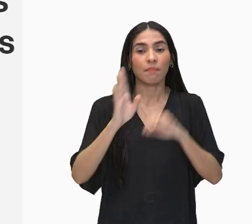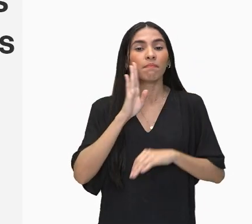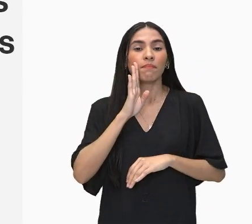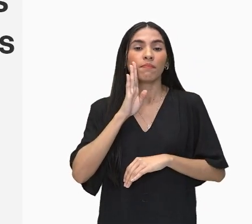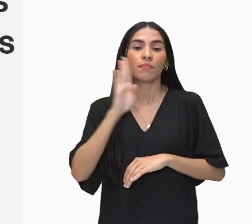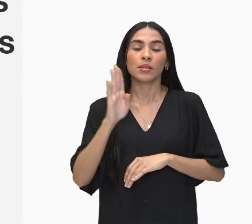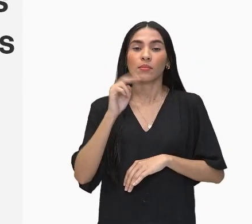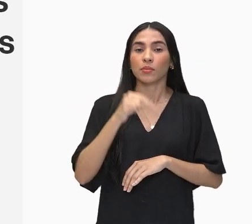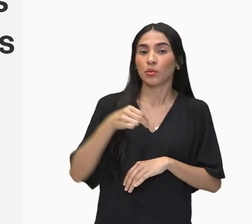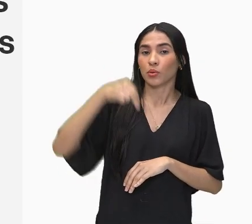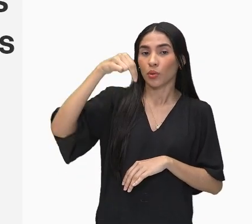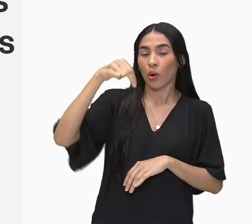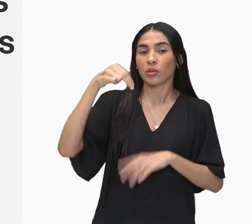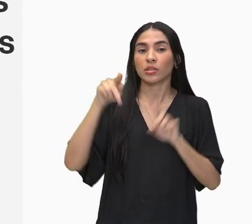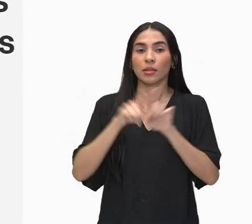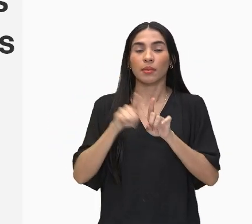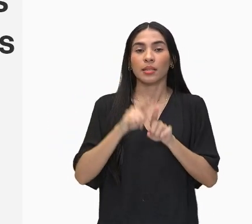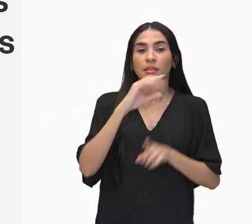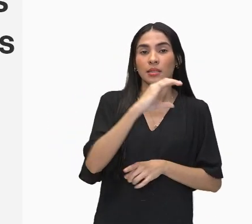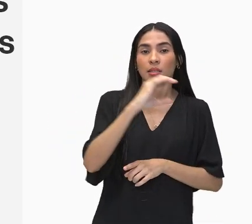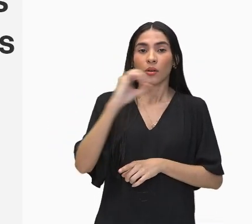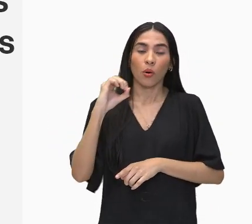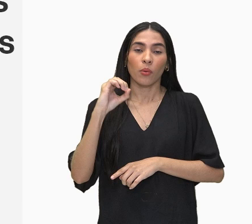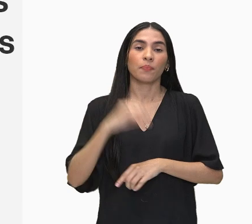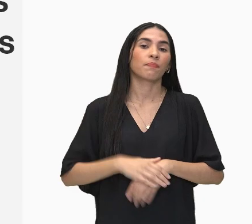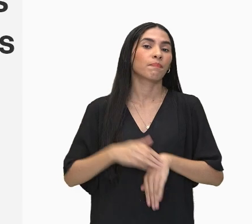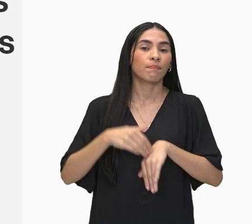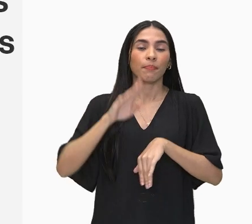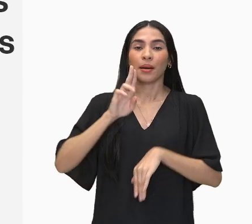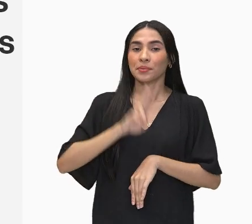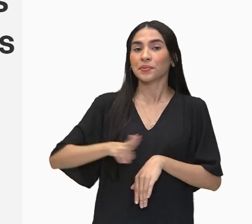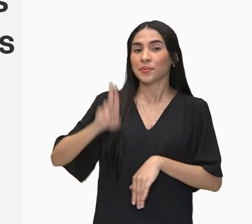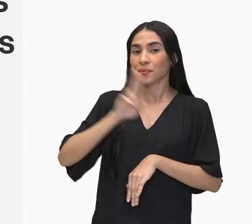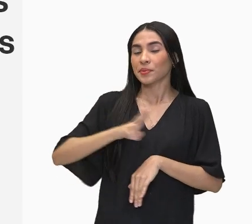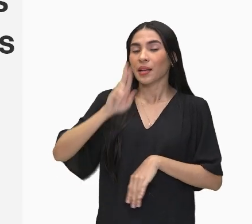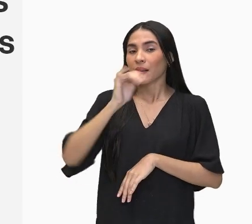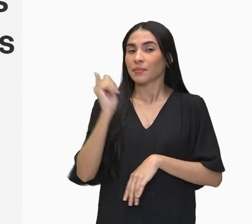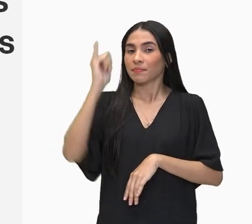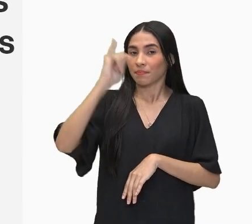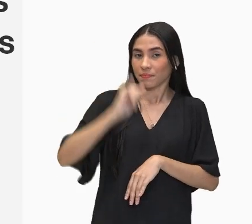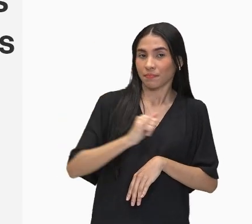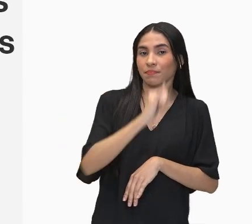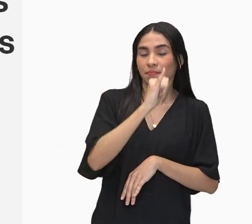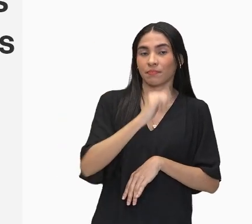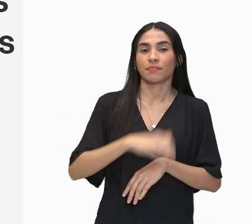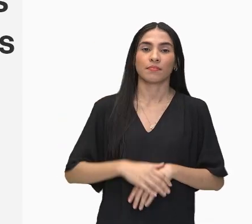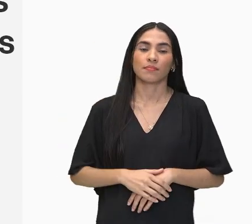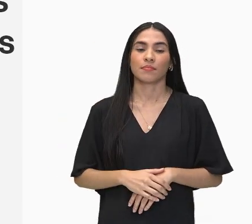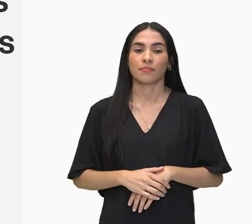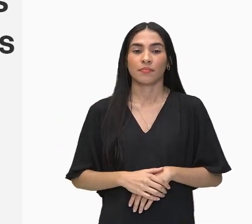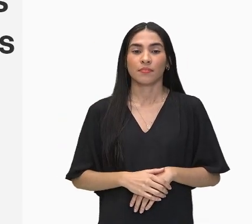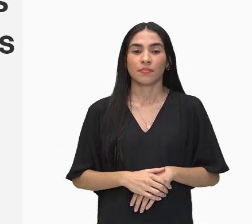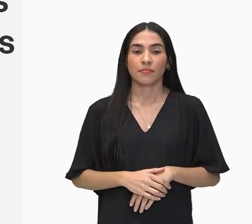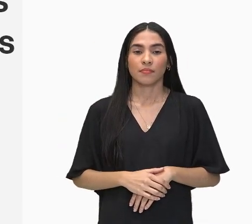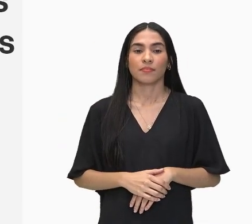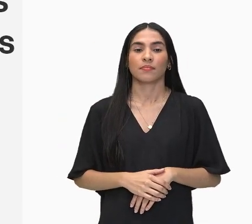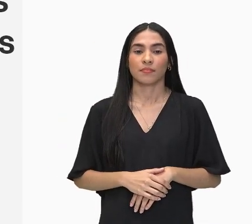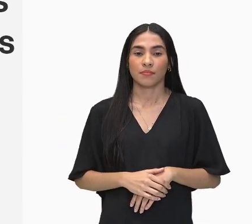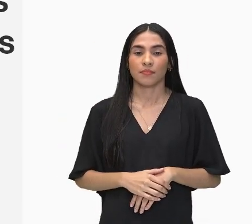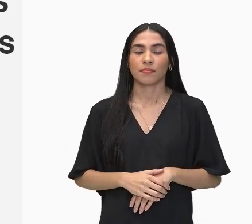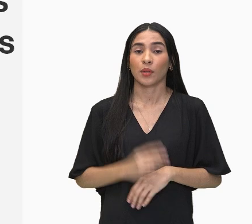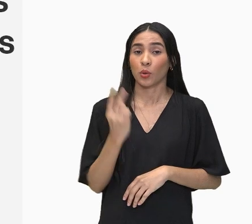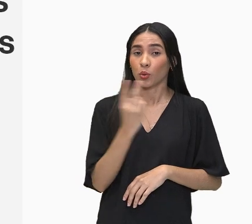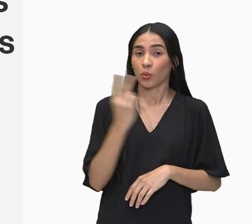regiões norte e centro-oeste, né, onde é mais utilizado o transporte aéreo, né, como destaque entre essas